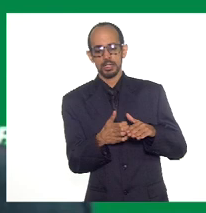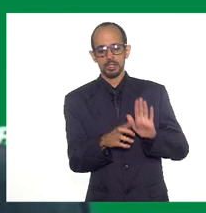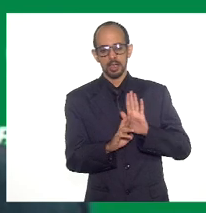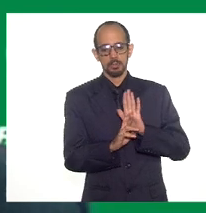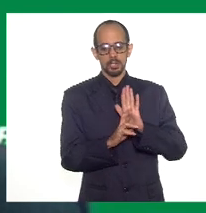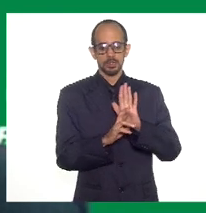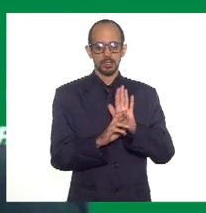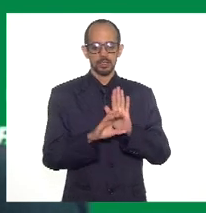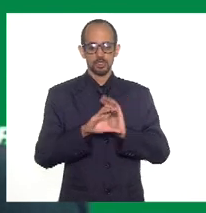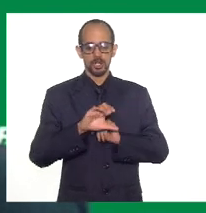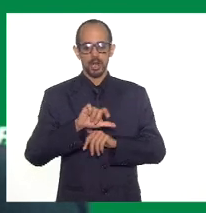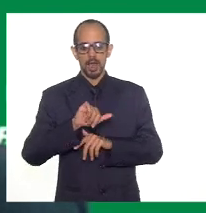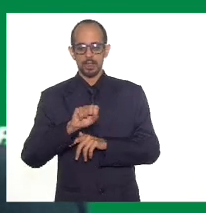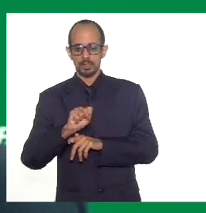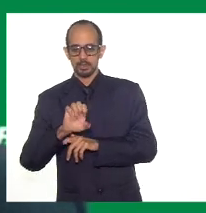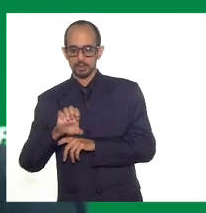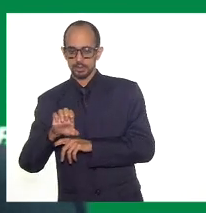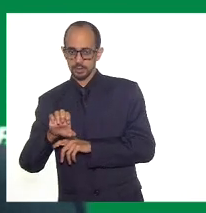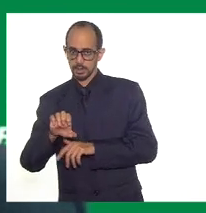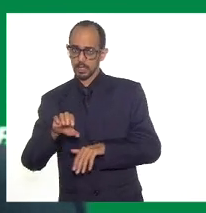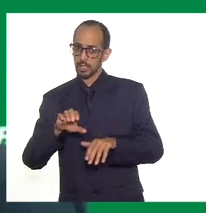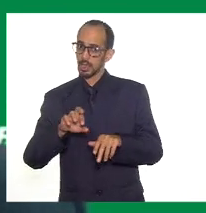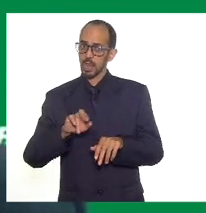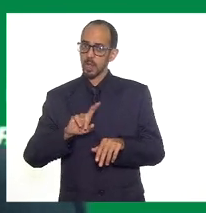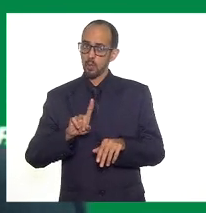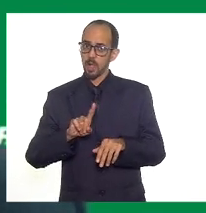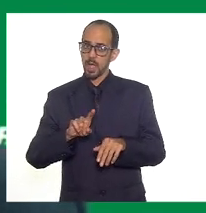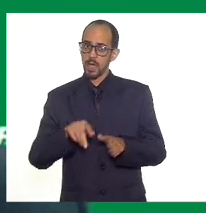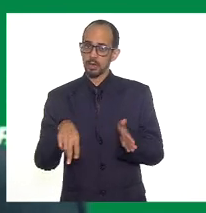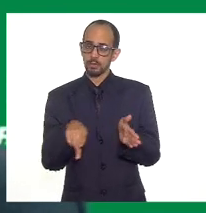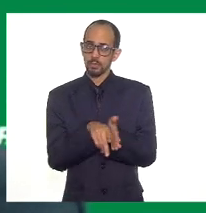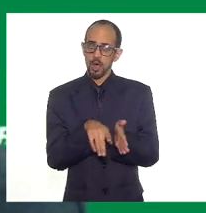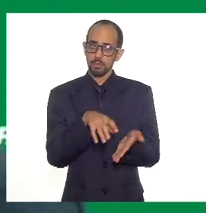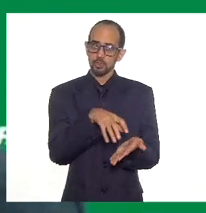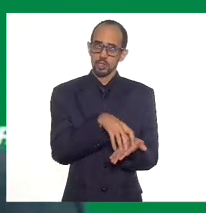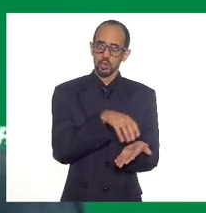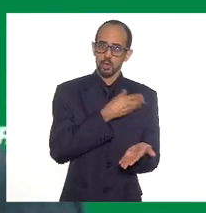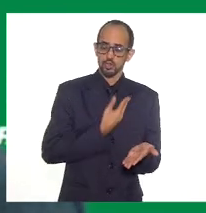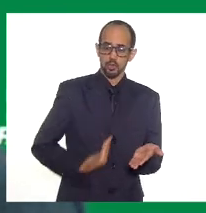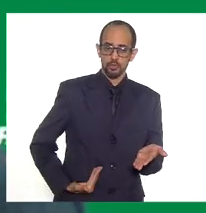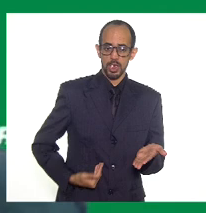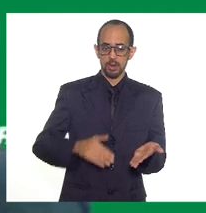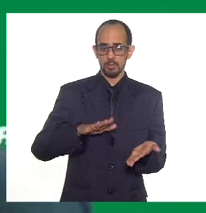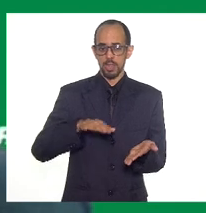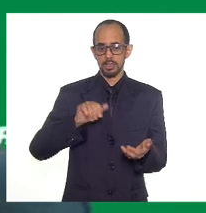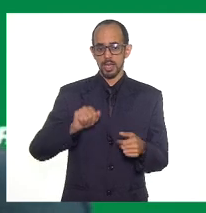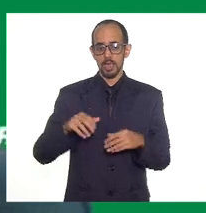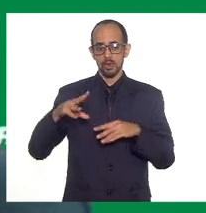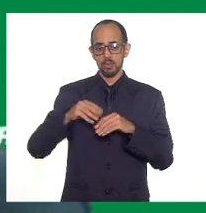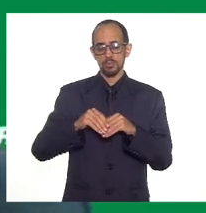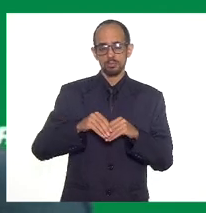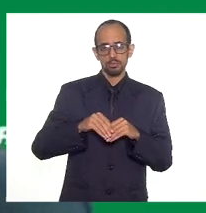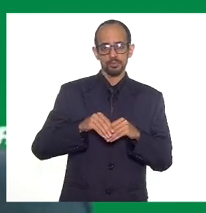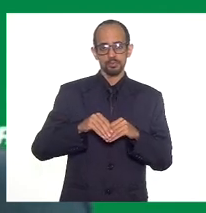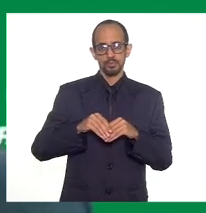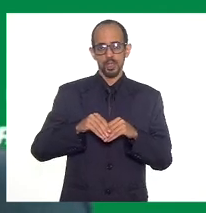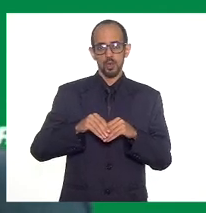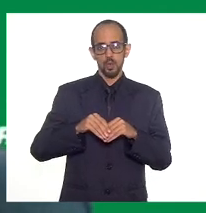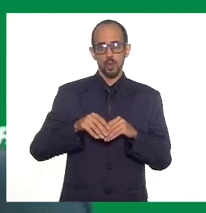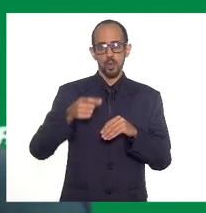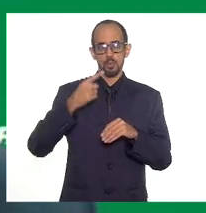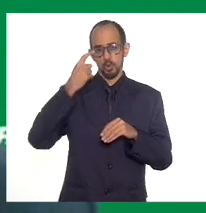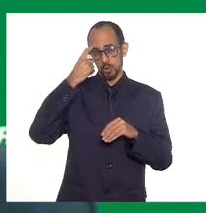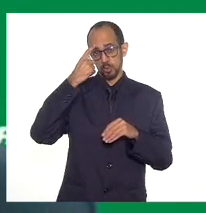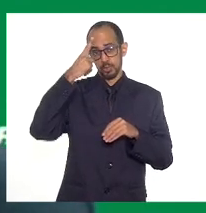um órgão do governo, mas a gente fica muito feliz de poder contribuir com essa visão de empresa, né, de ser de um grande player